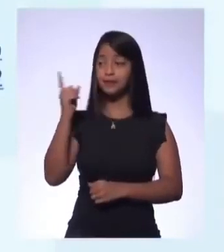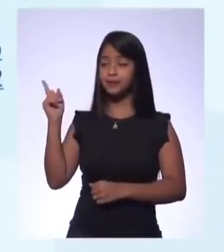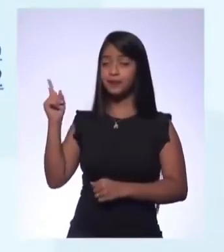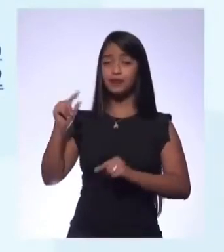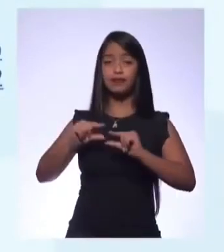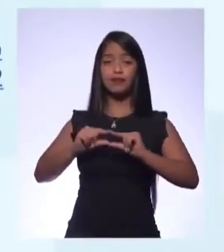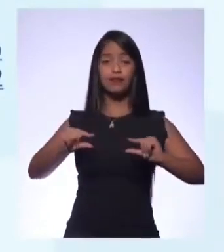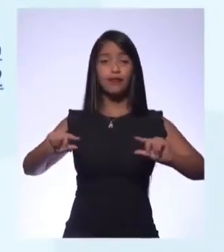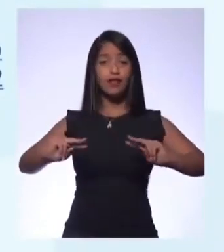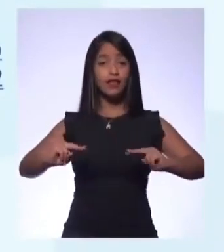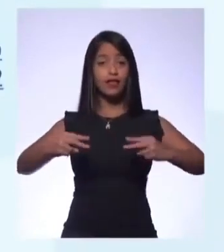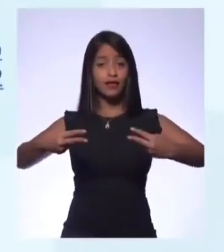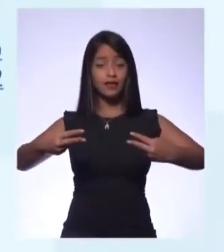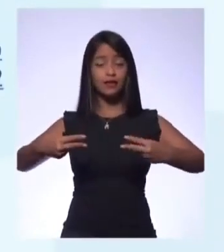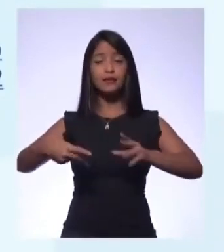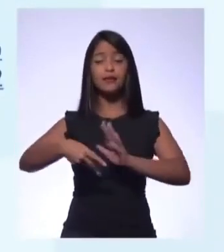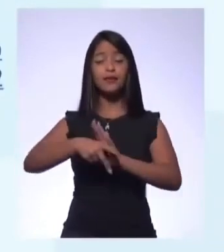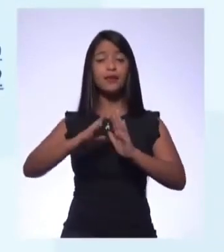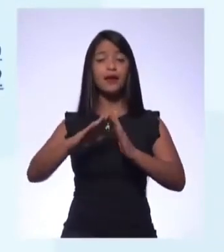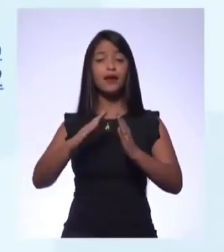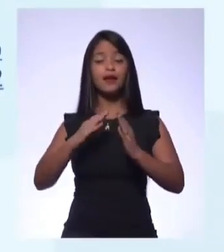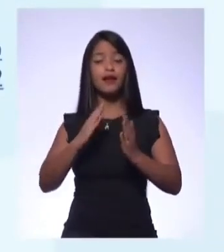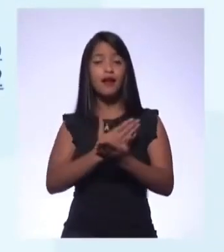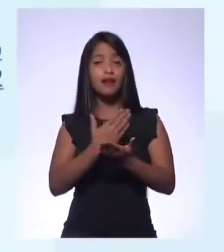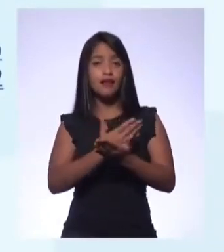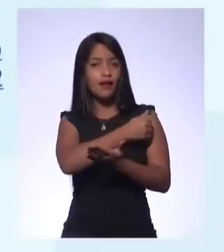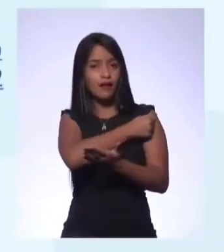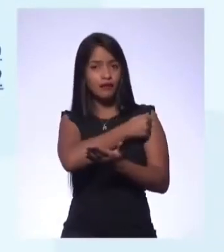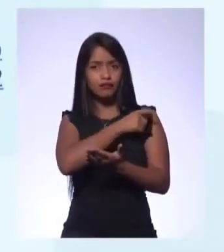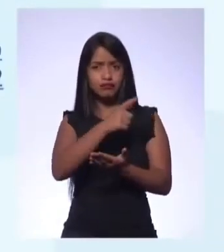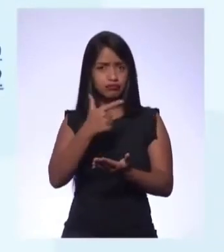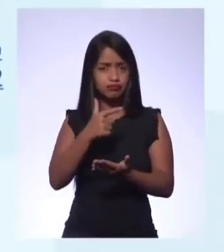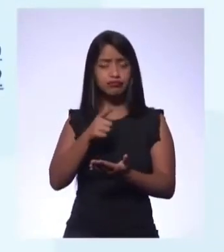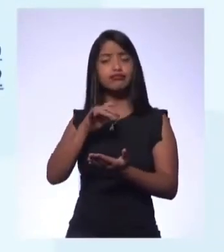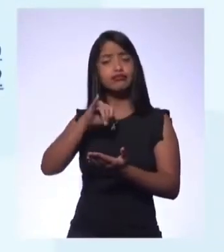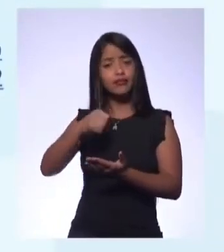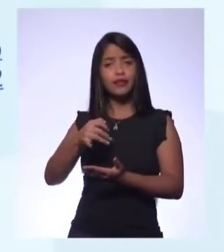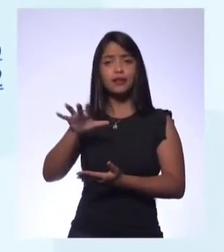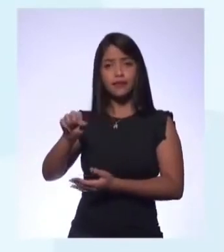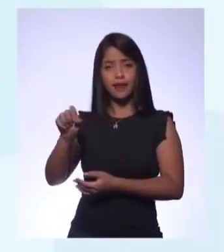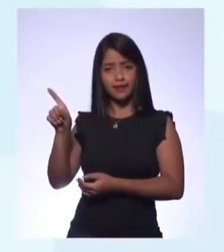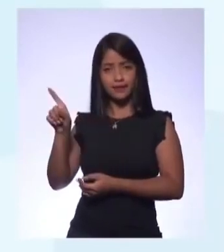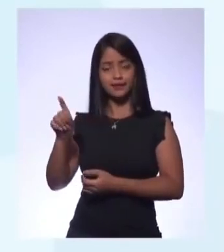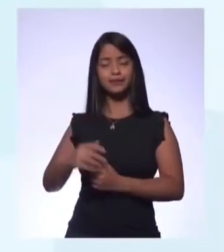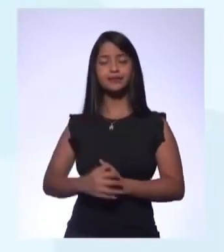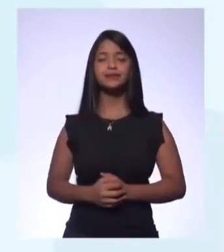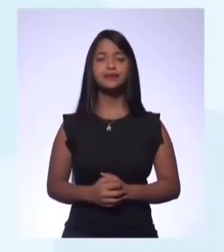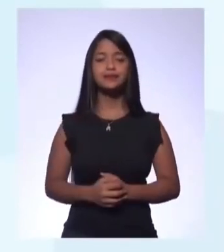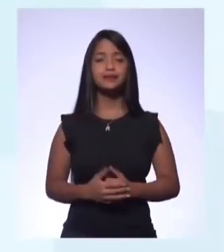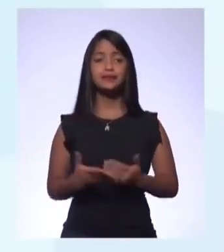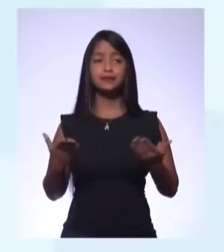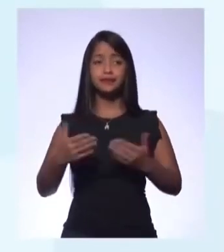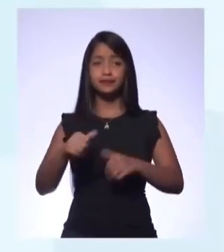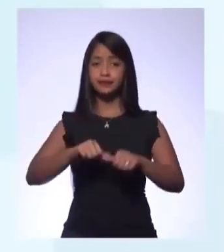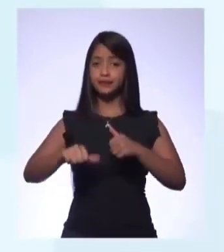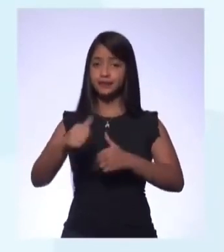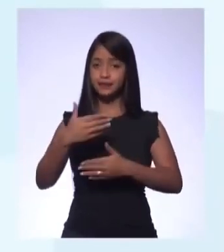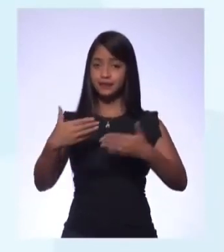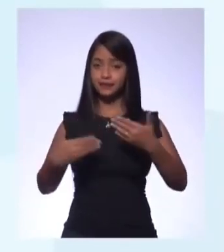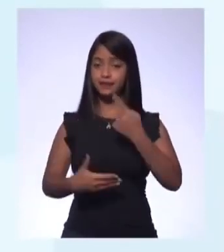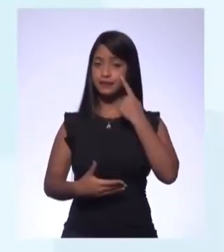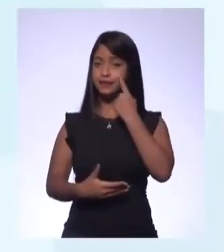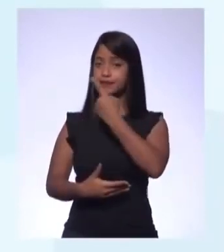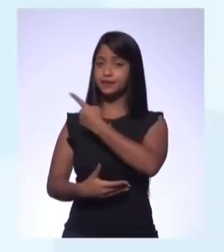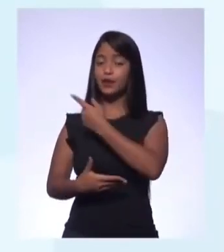tá certo? Baixa aí, acho que já deve ter se organizado, ok? Já deu um tempinho. Pode passar a próxima tela, por favor. Ali está o material que nós